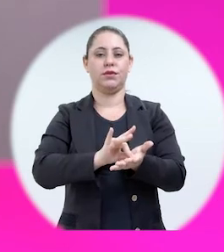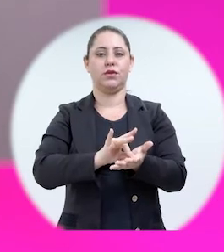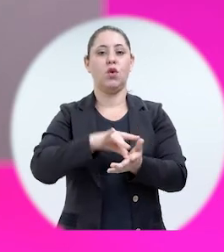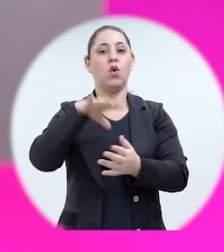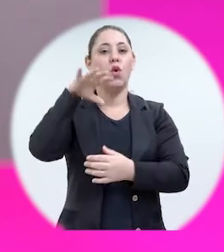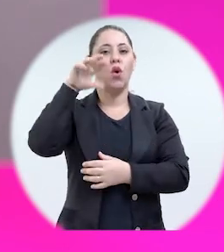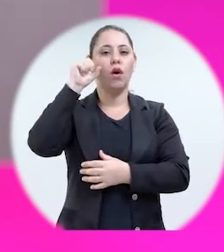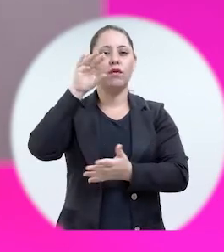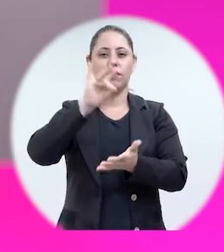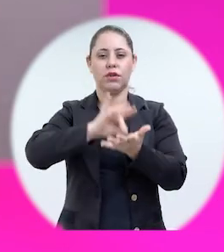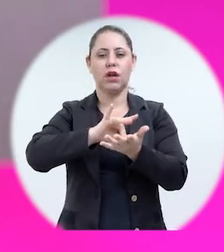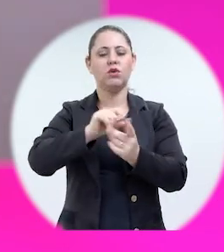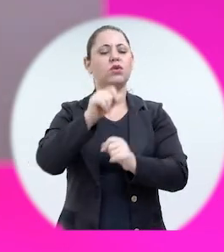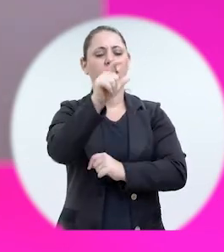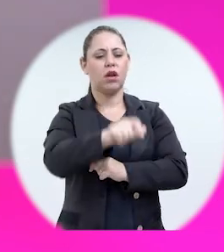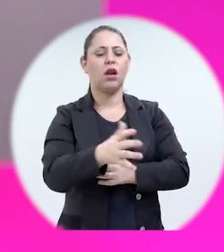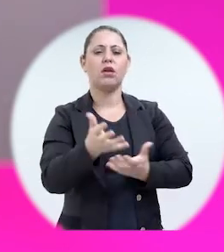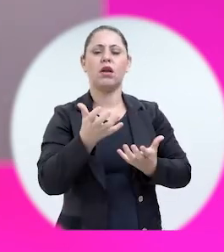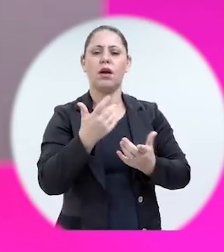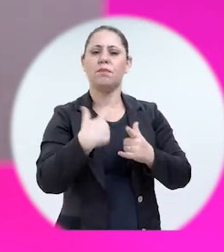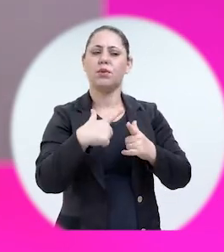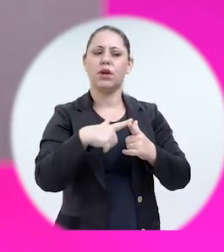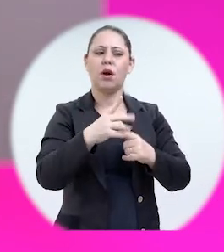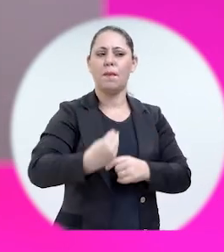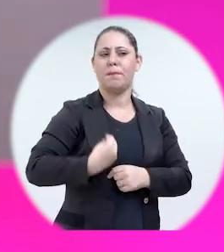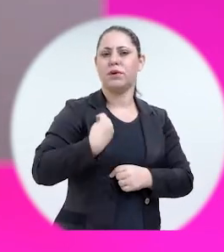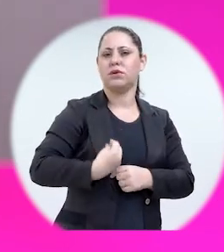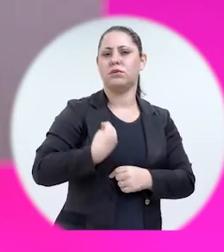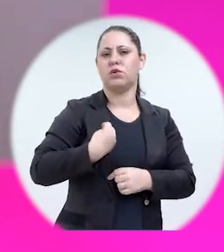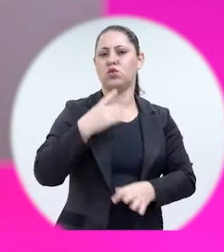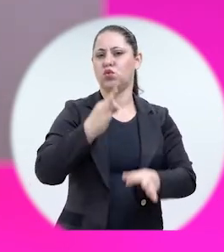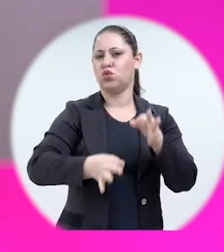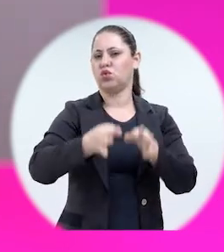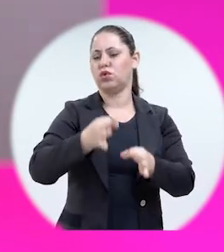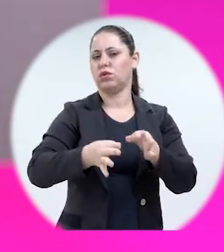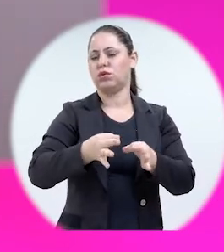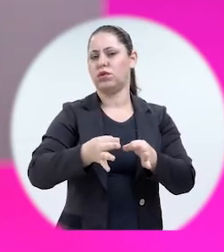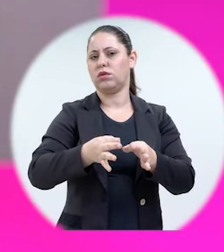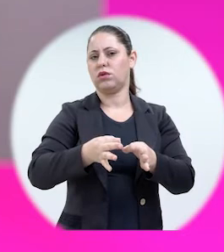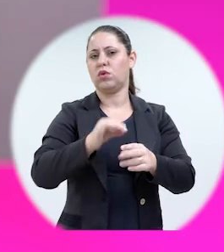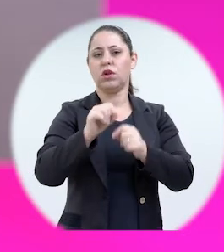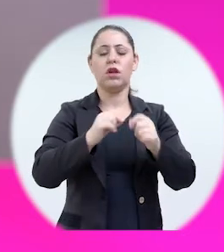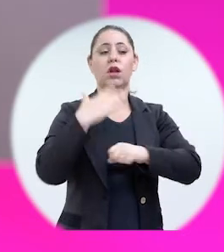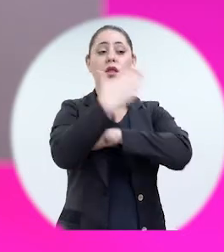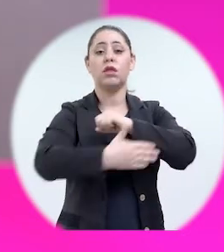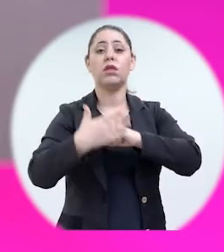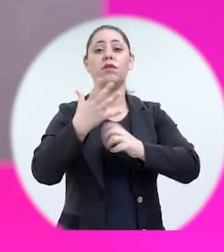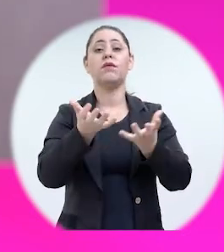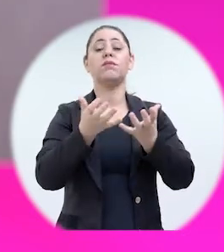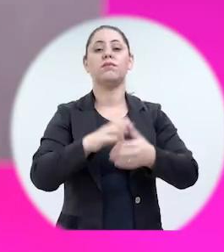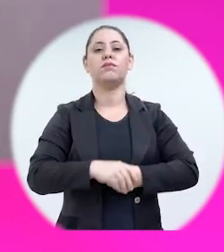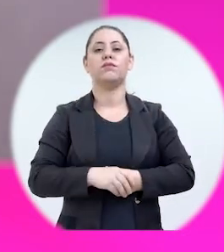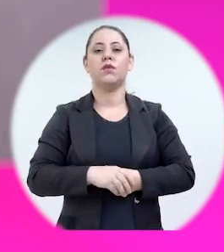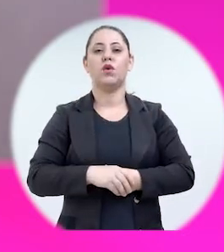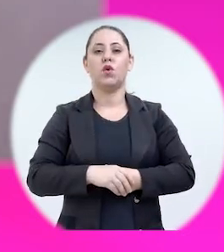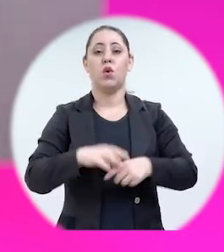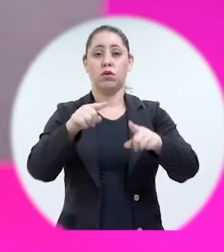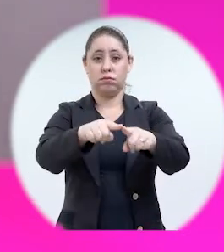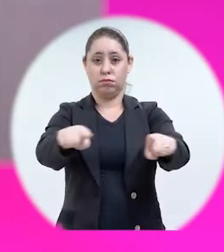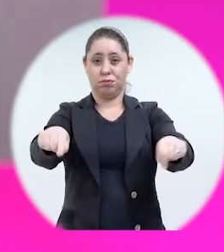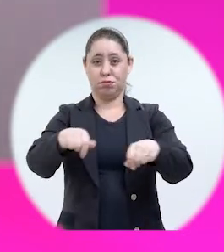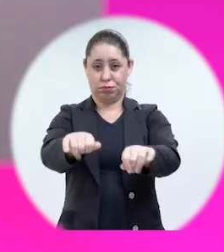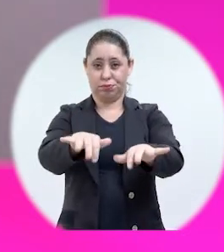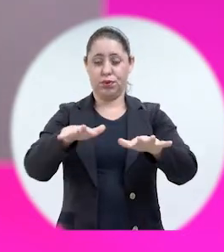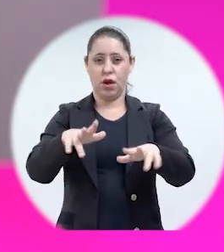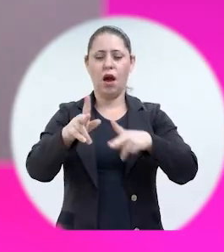de verdade. Eu escuto mesmo o que ela quer. Por que ela quer que eu participe daquele julgamento? O que ela quer que eu defenda ali? Né? Então, quando eu vou